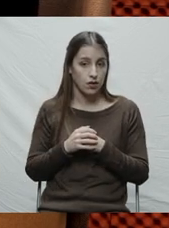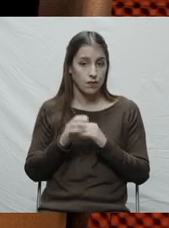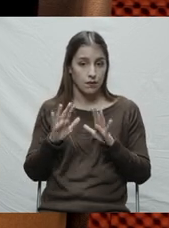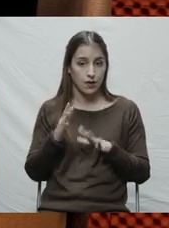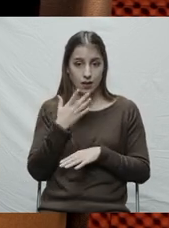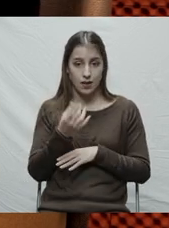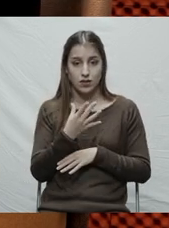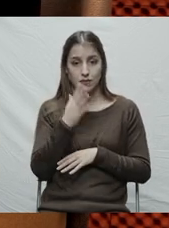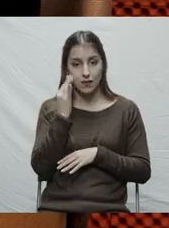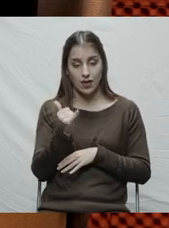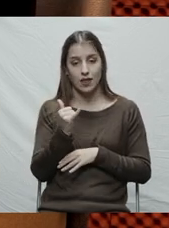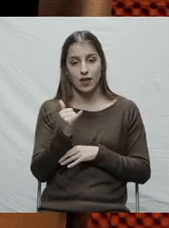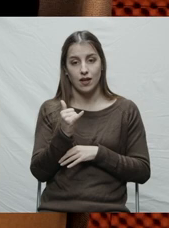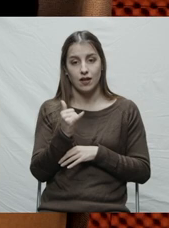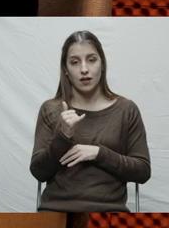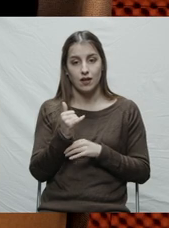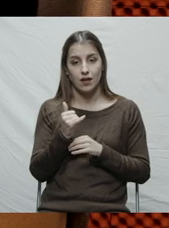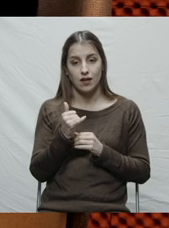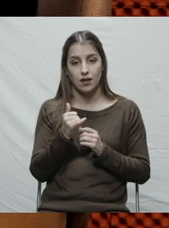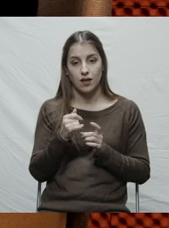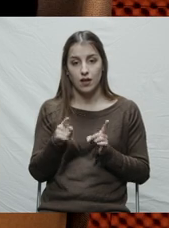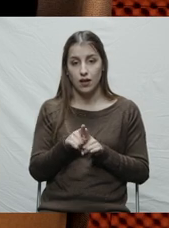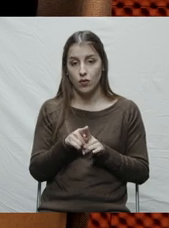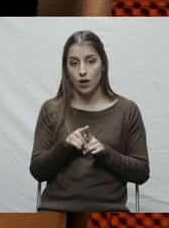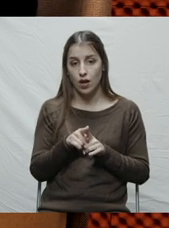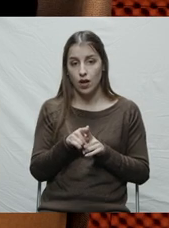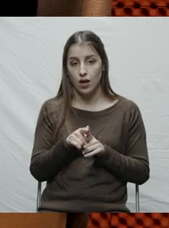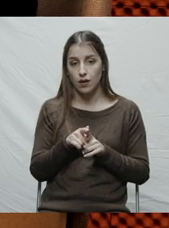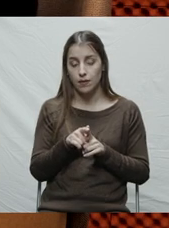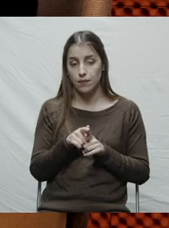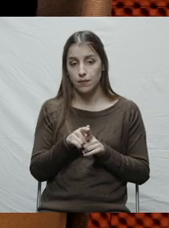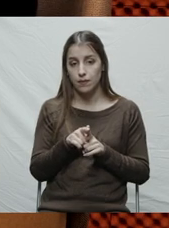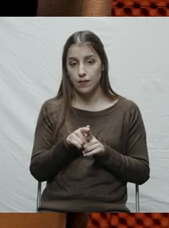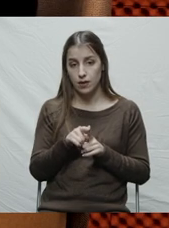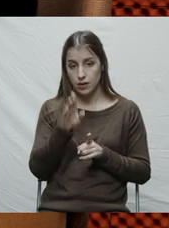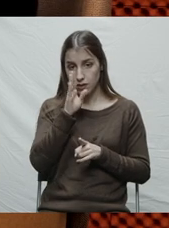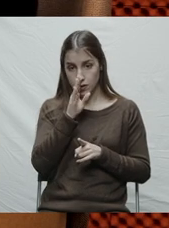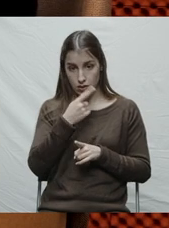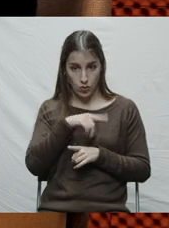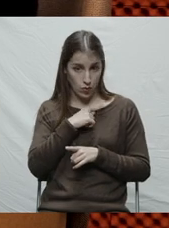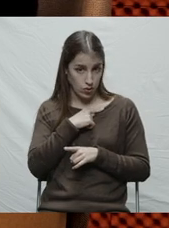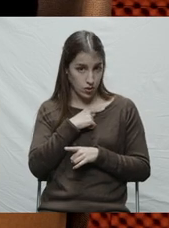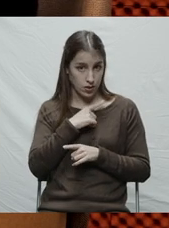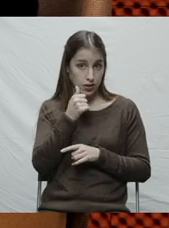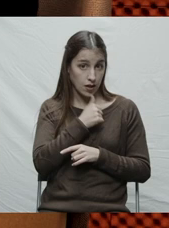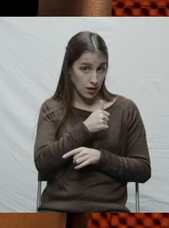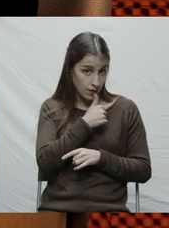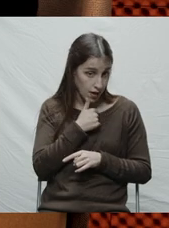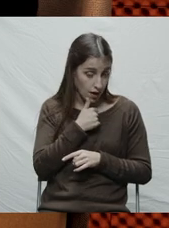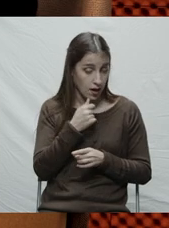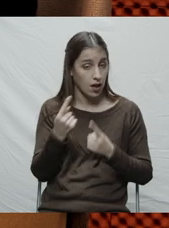deixa-me pensa, tentar. Deixa-me tentar de uma maneira... Se nós sacrificarmos algumas